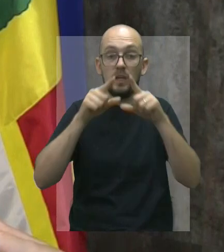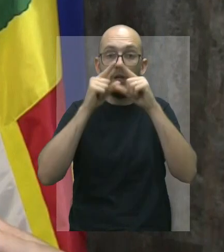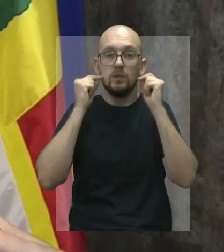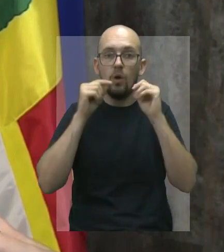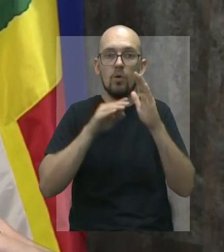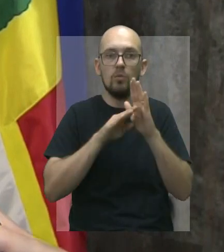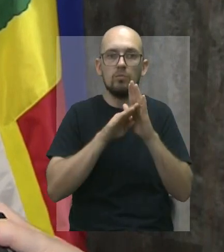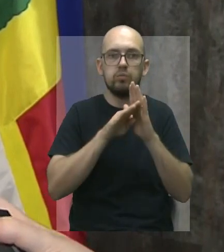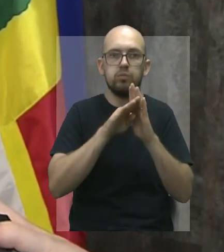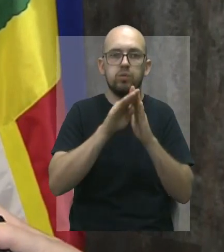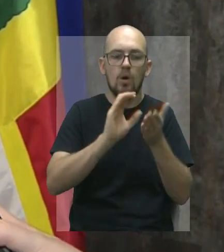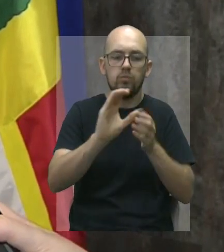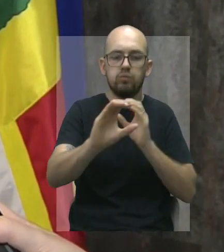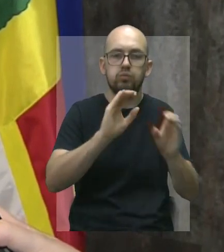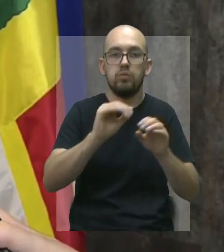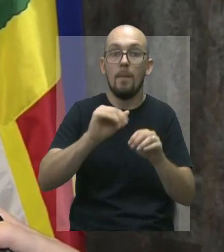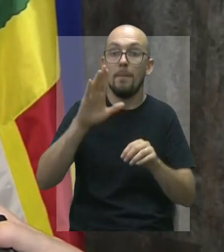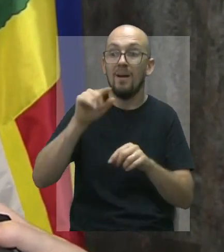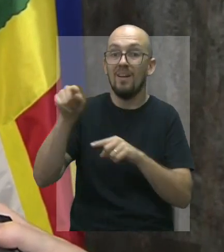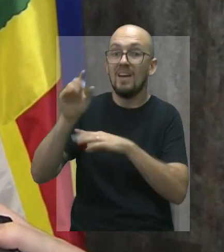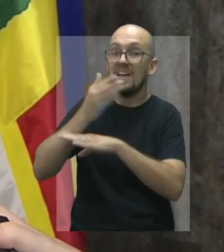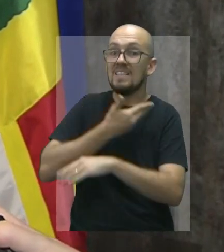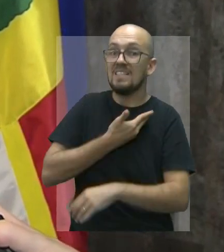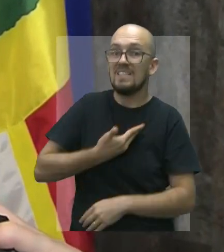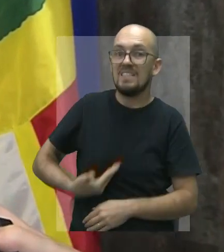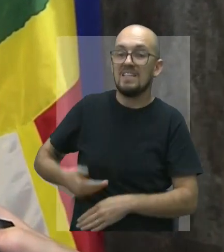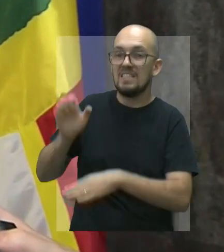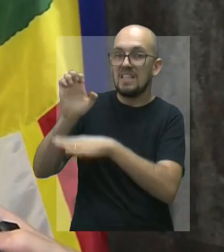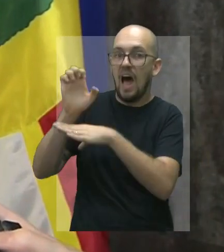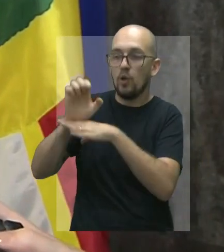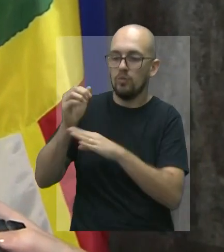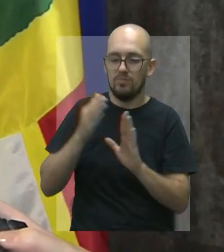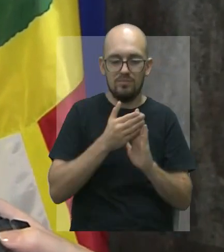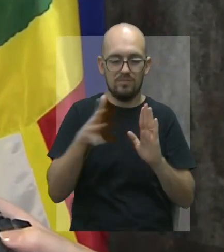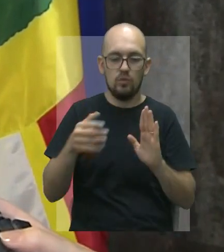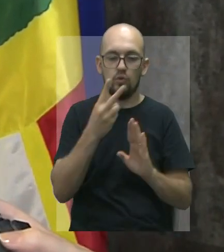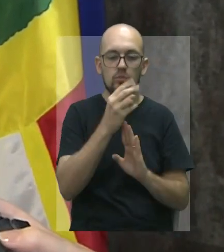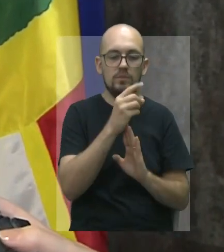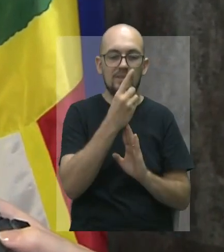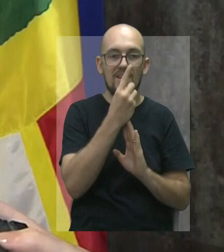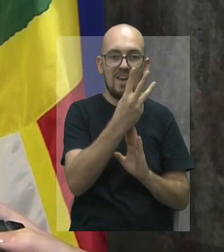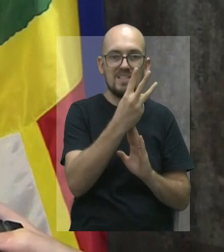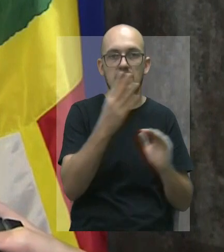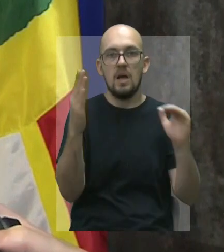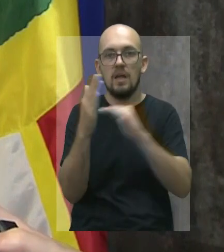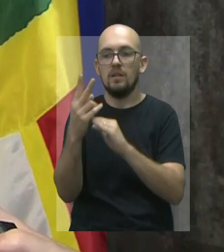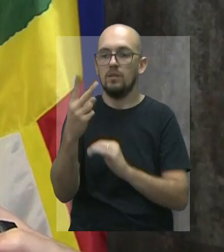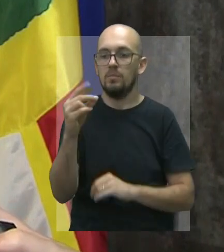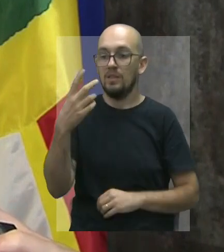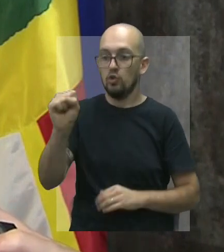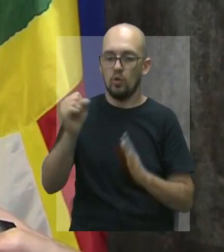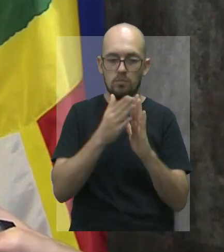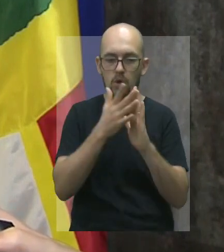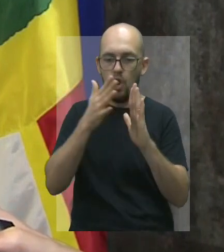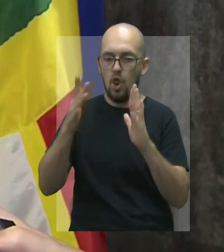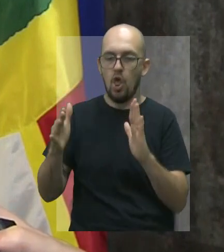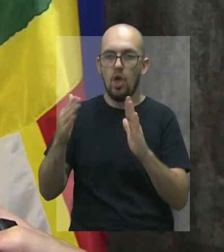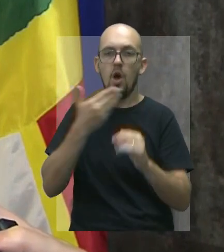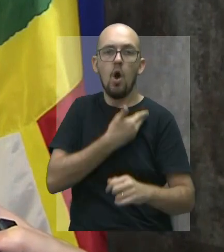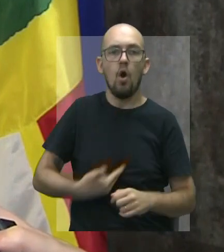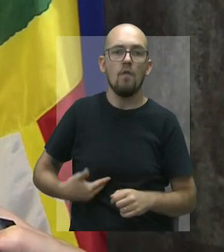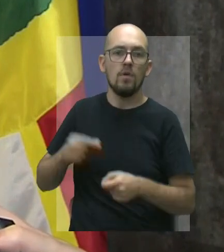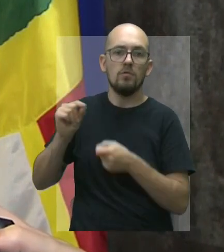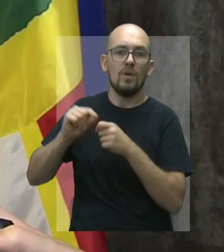superior àquilo que o Estado fez de 2013 a 2018, que a União fez de 2013 para 2018 e